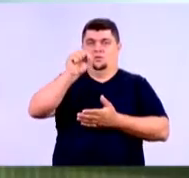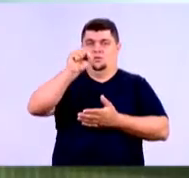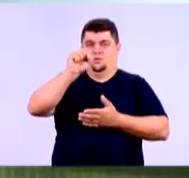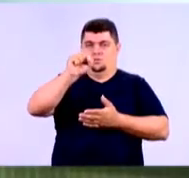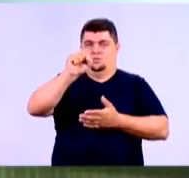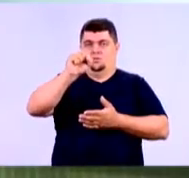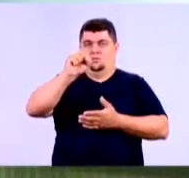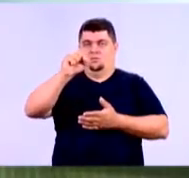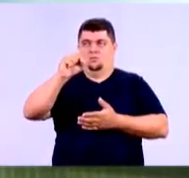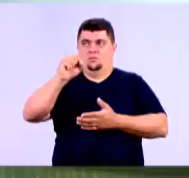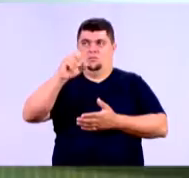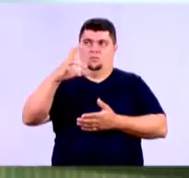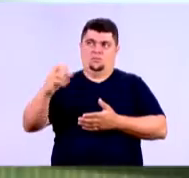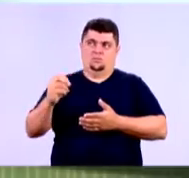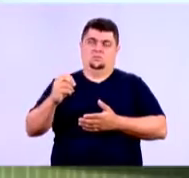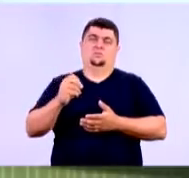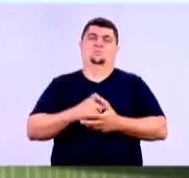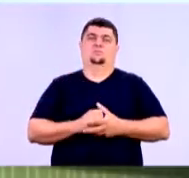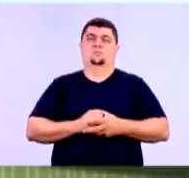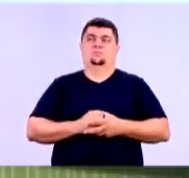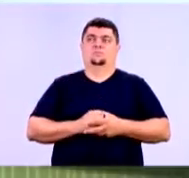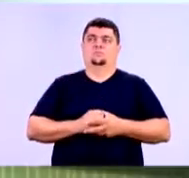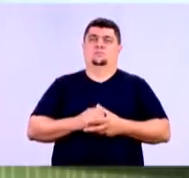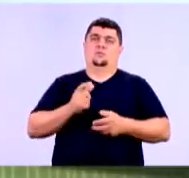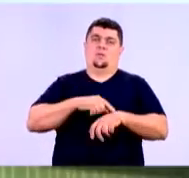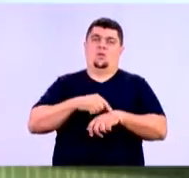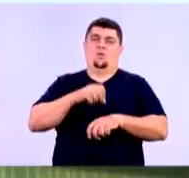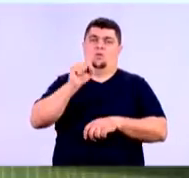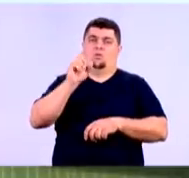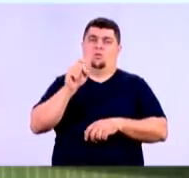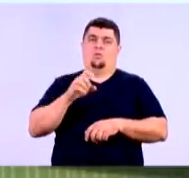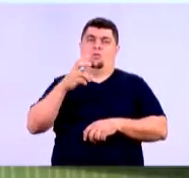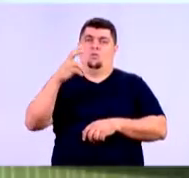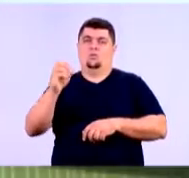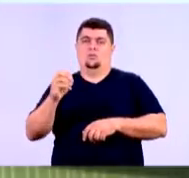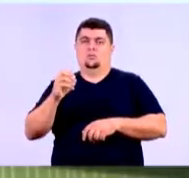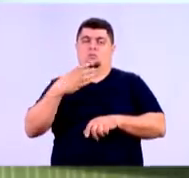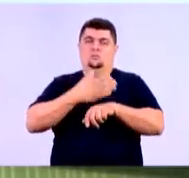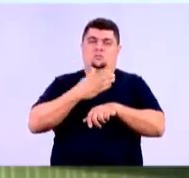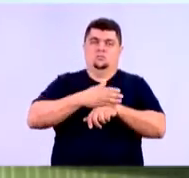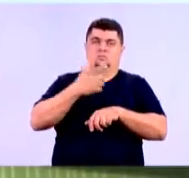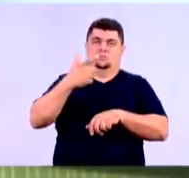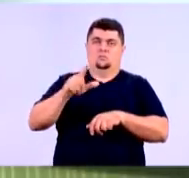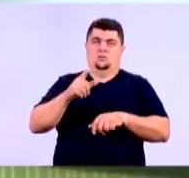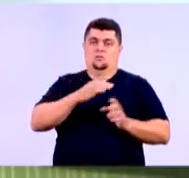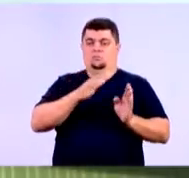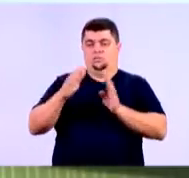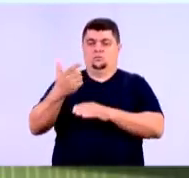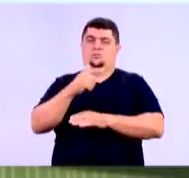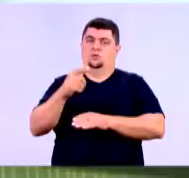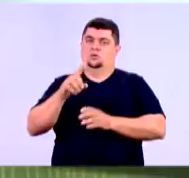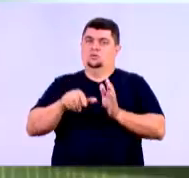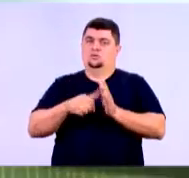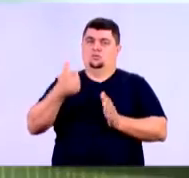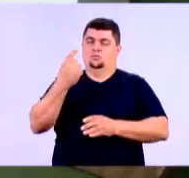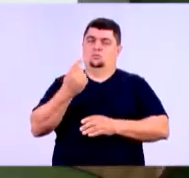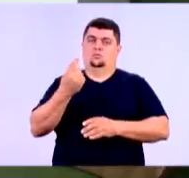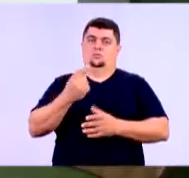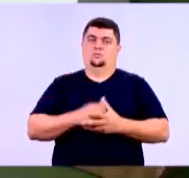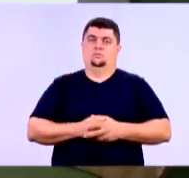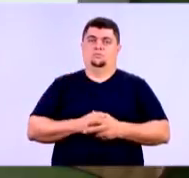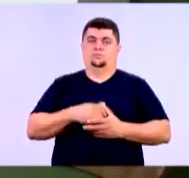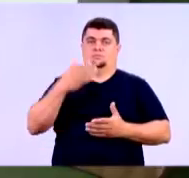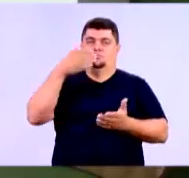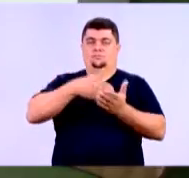8h50. E a teleaula 3 com atividade de sala, só que sem atividade de percurso, né? Só uma atividade de sala.